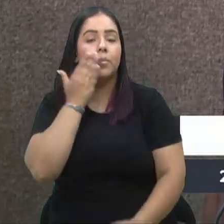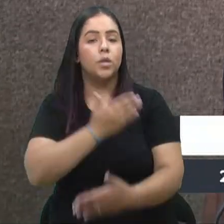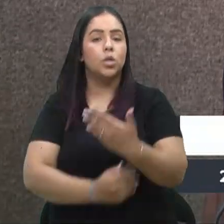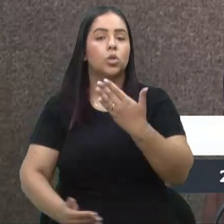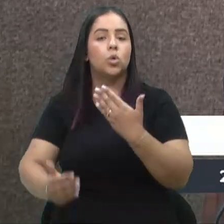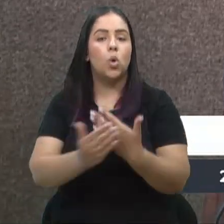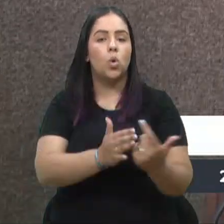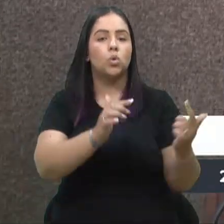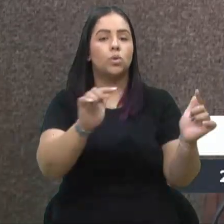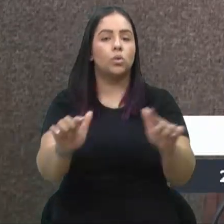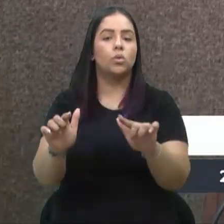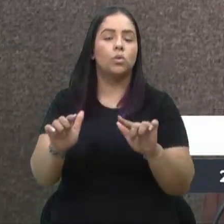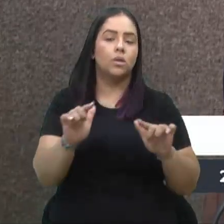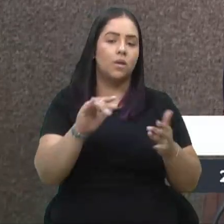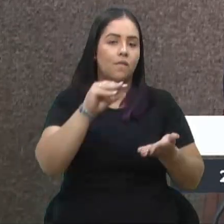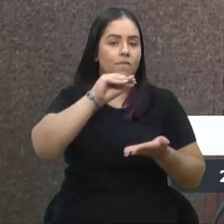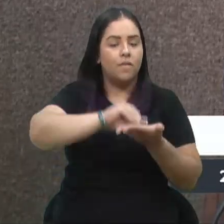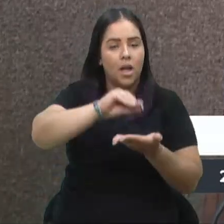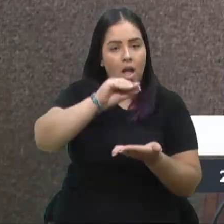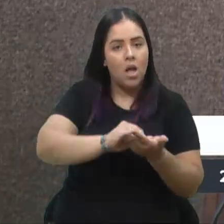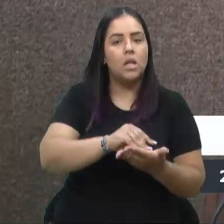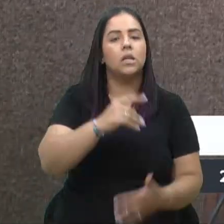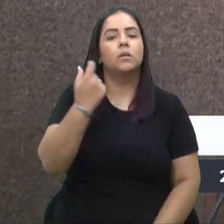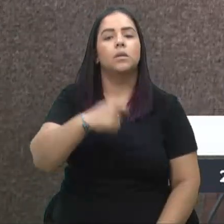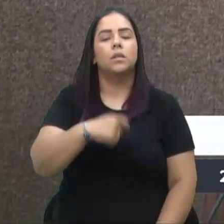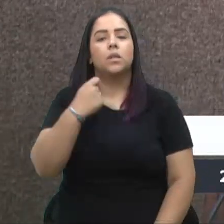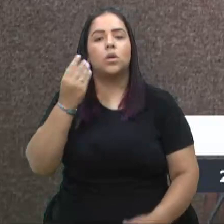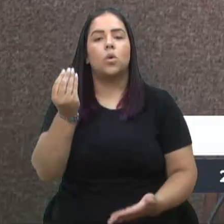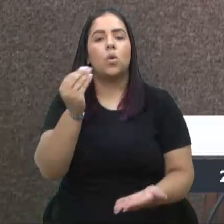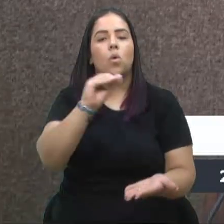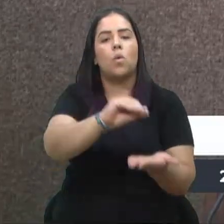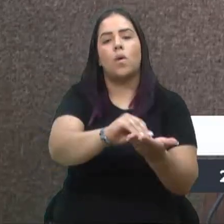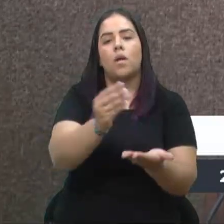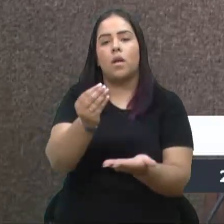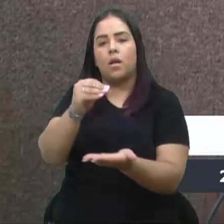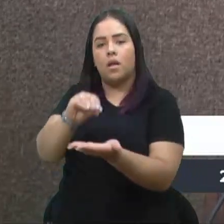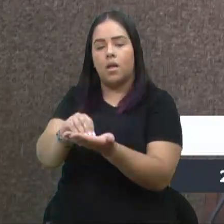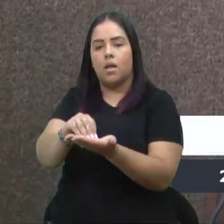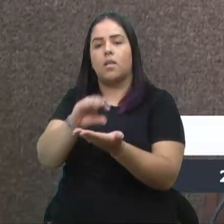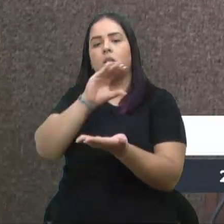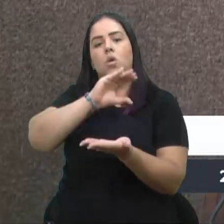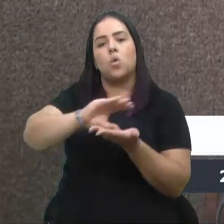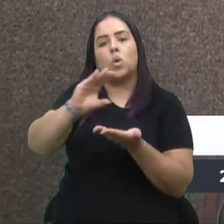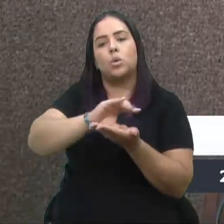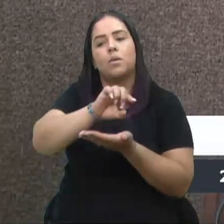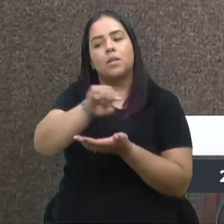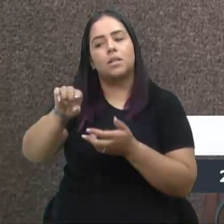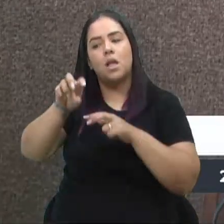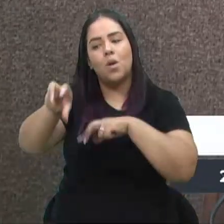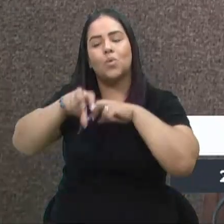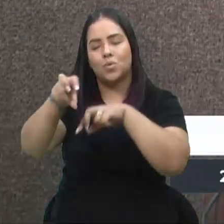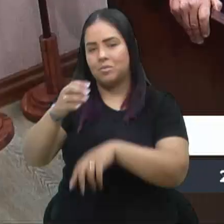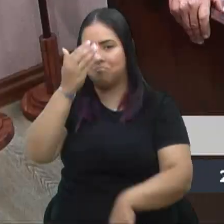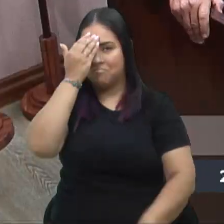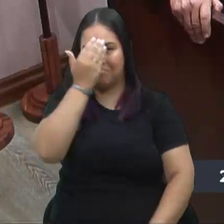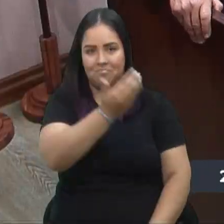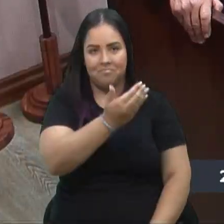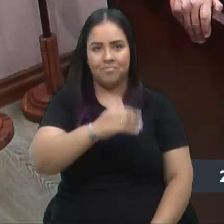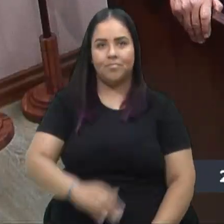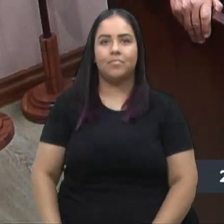aonde faltam aonde precisa ser implantado esses recursos por nossas agricultores Muito obrigado